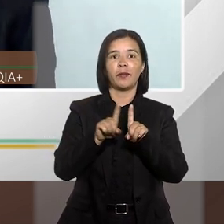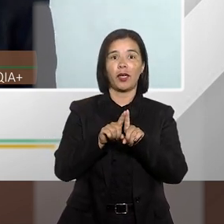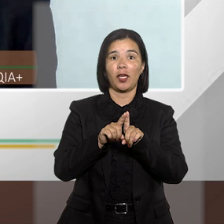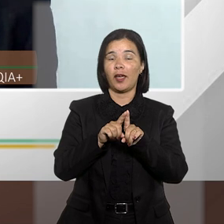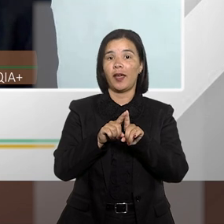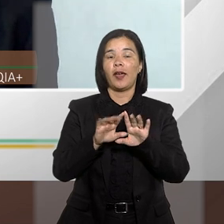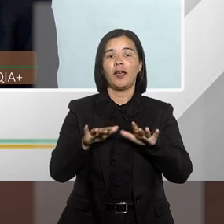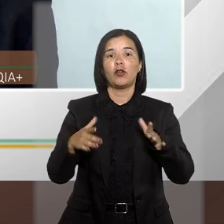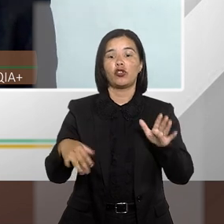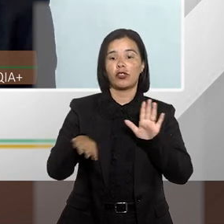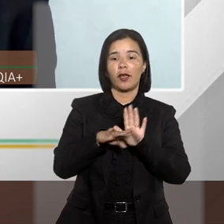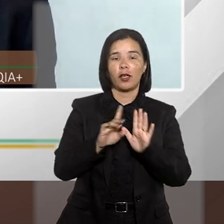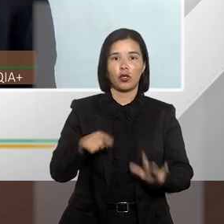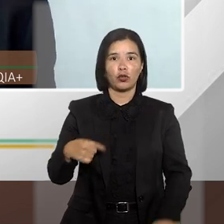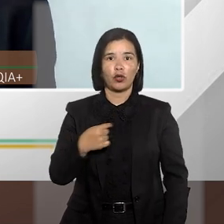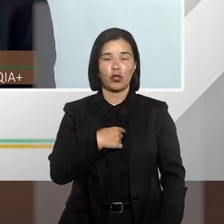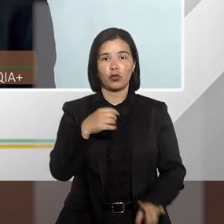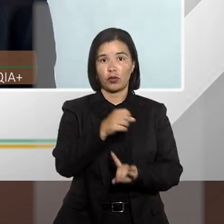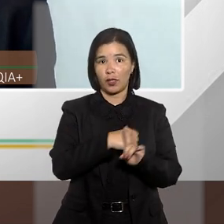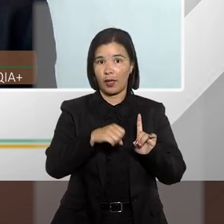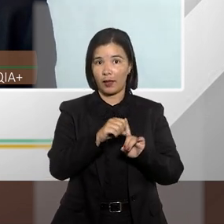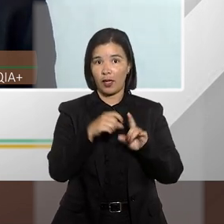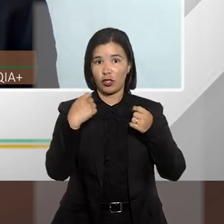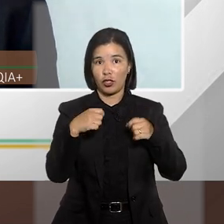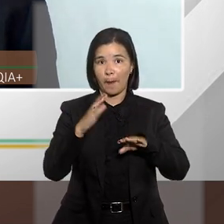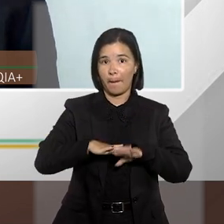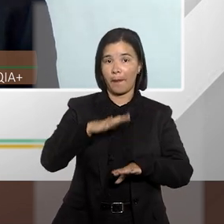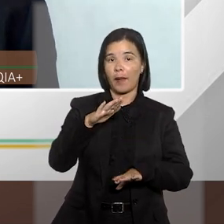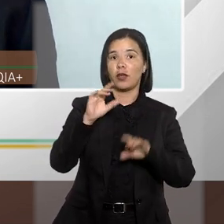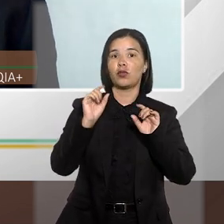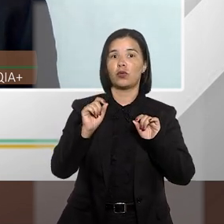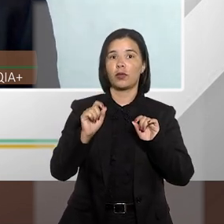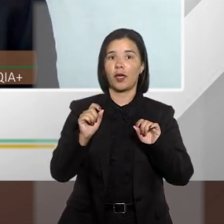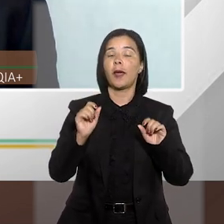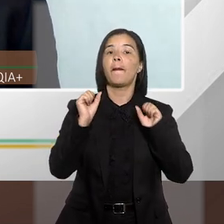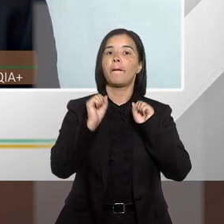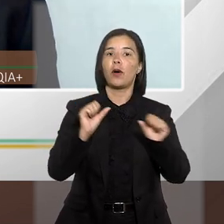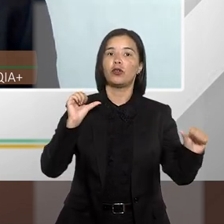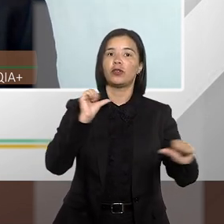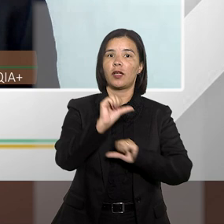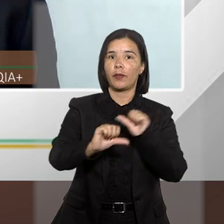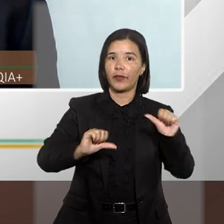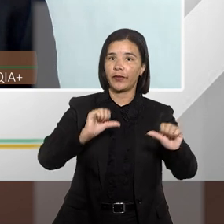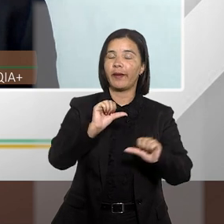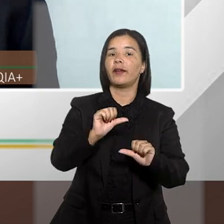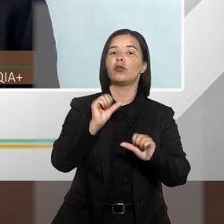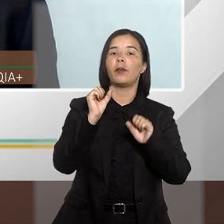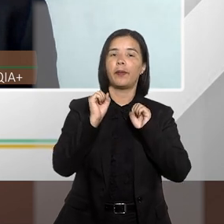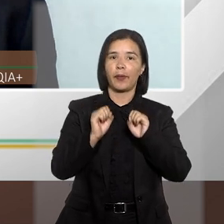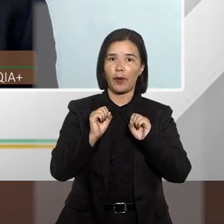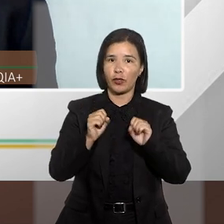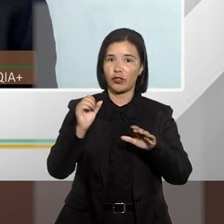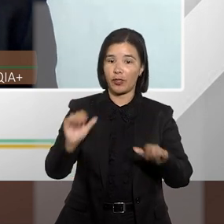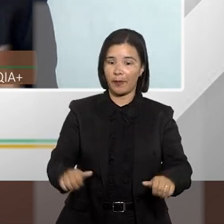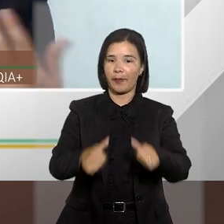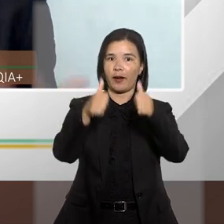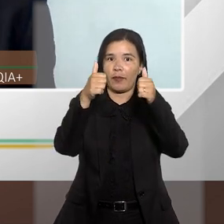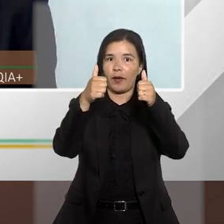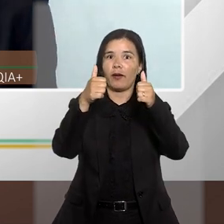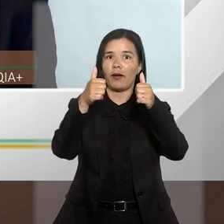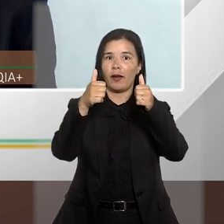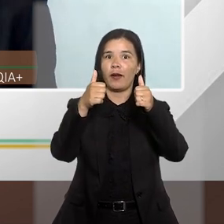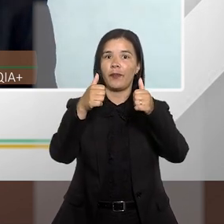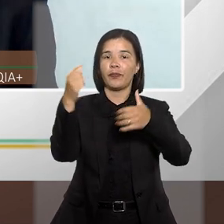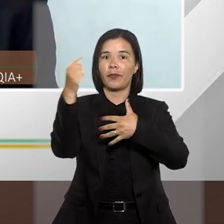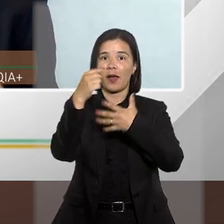chega até nós enquanto sociedade, e mais do que isso, é um processo que pode ser mudado. É um processo que pode ser mudado para melhor, né?